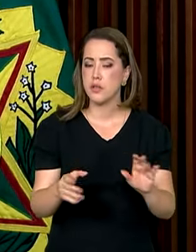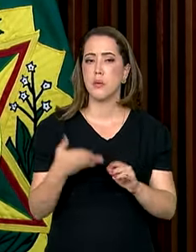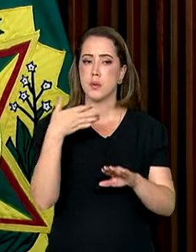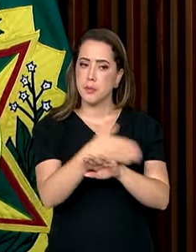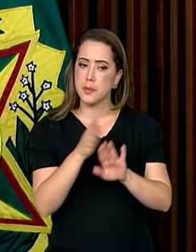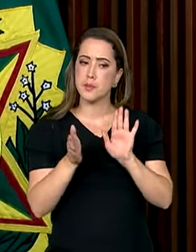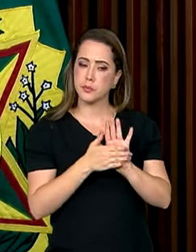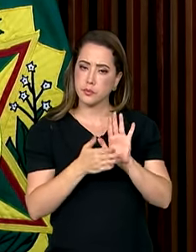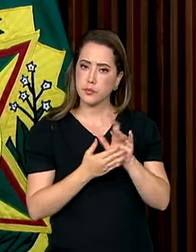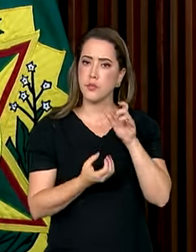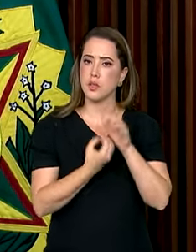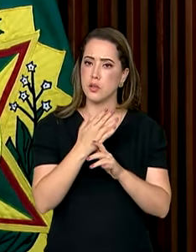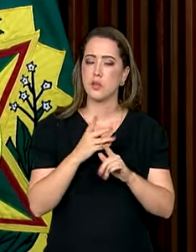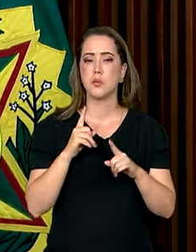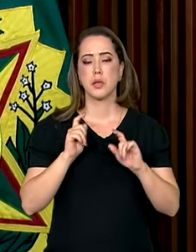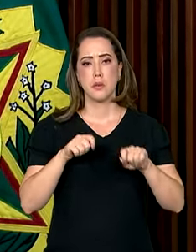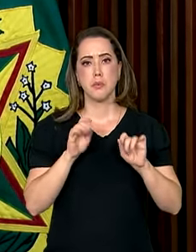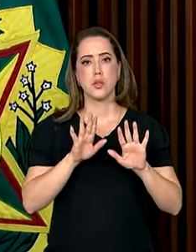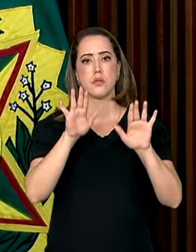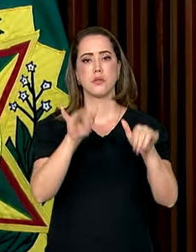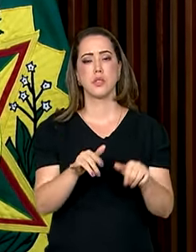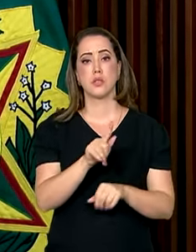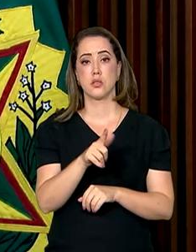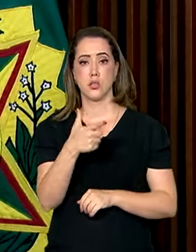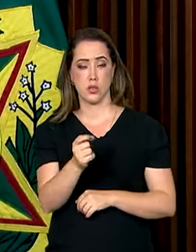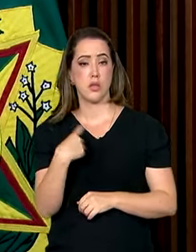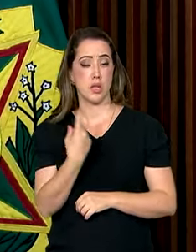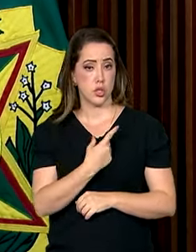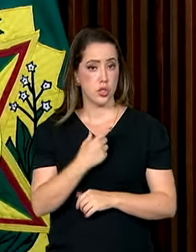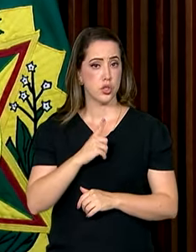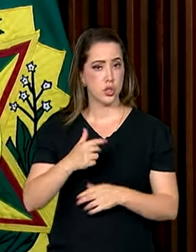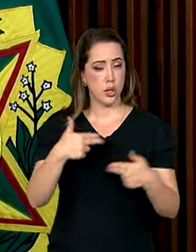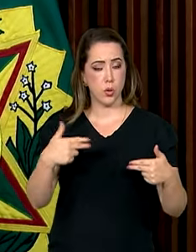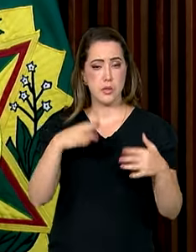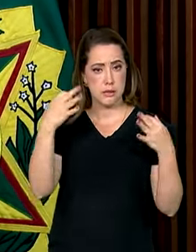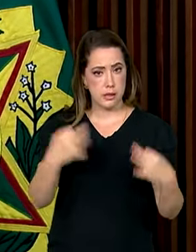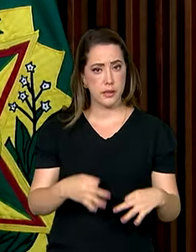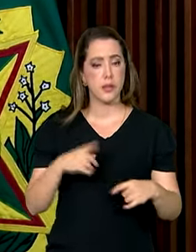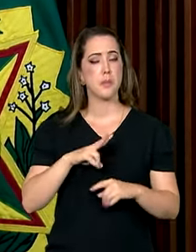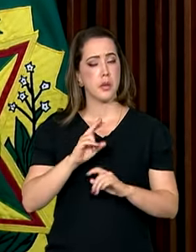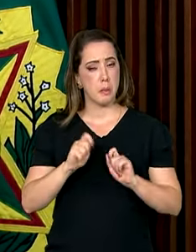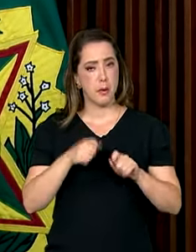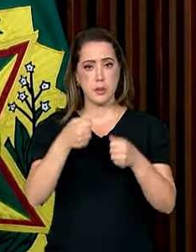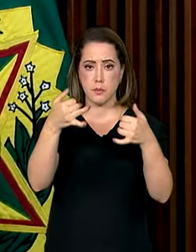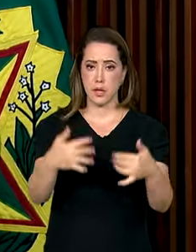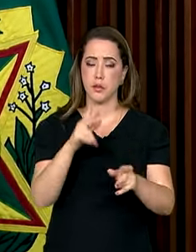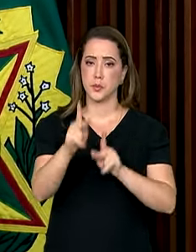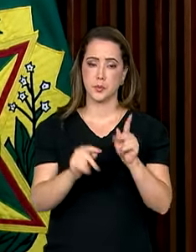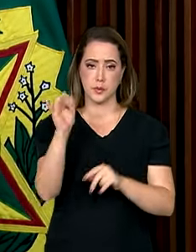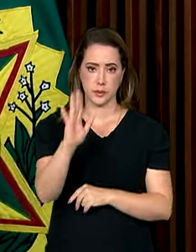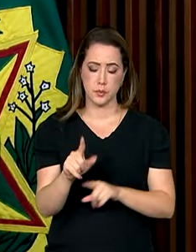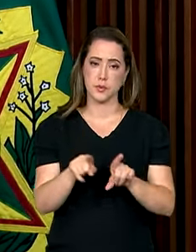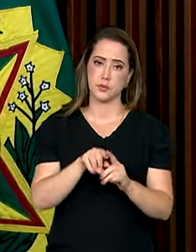para que a gente possa ao terminar o G20 a gente ter algo concreto para que a gente possa dizer ao povo brasileiro e ao